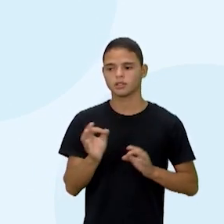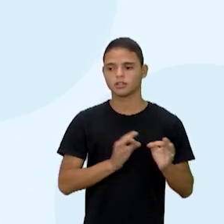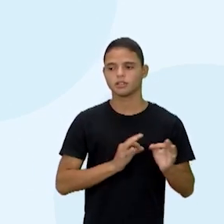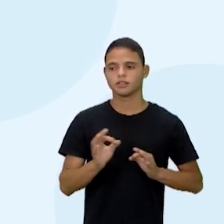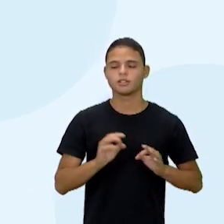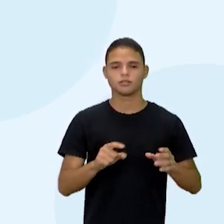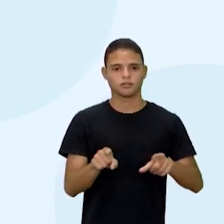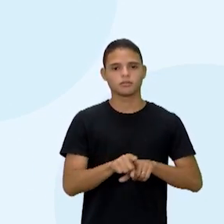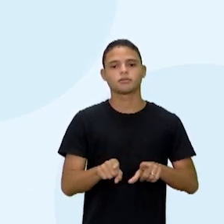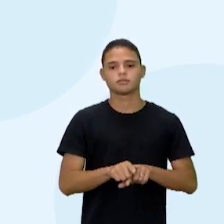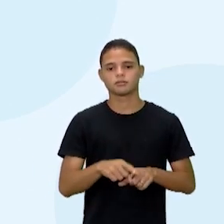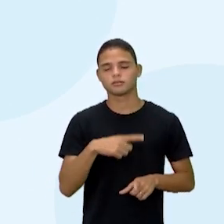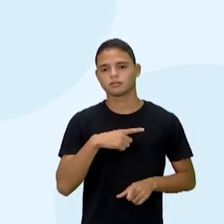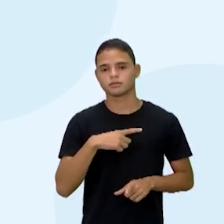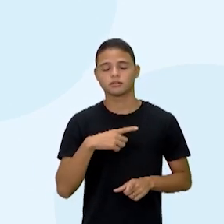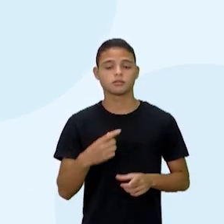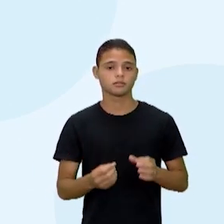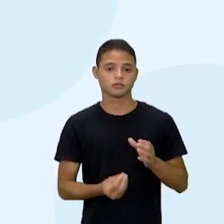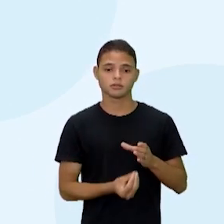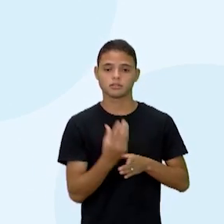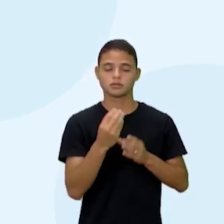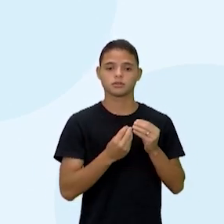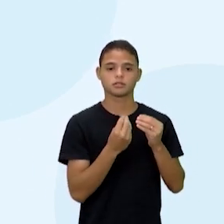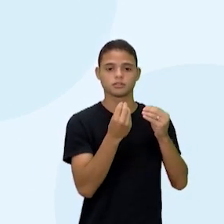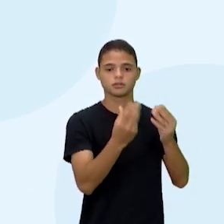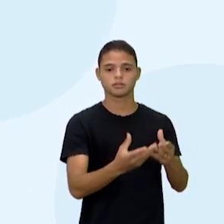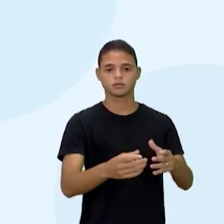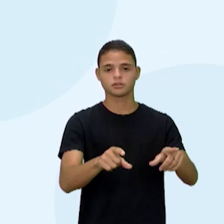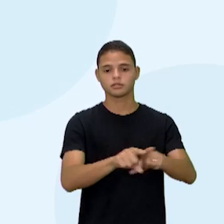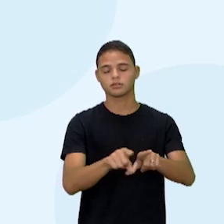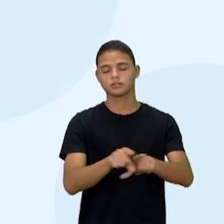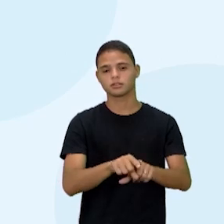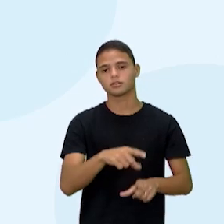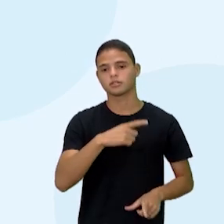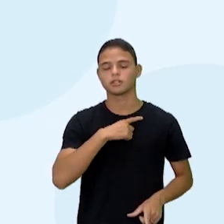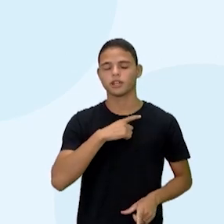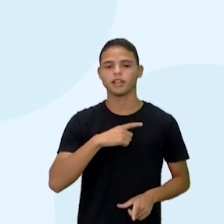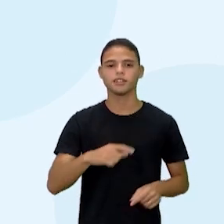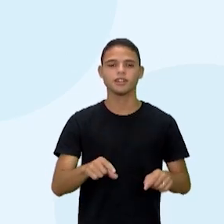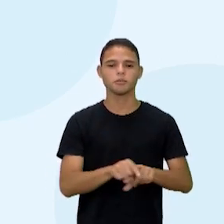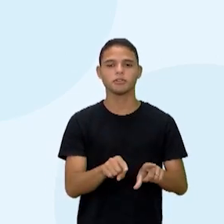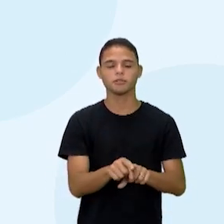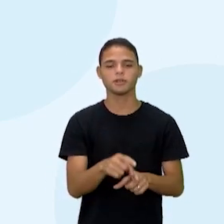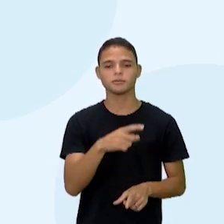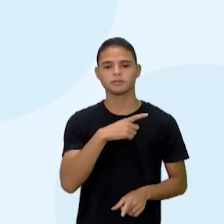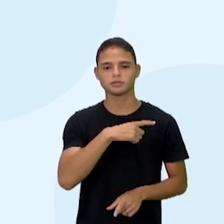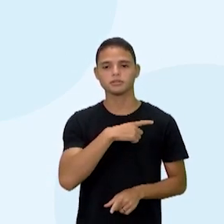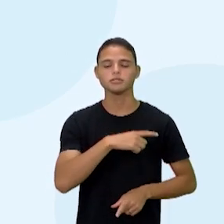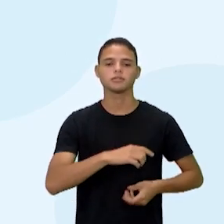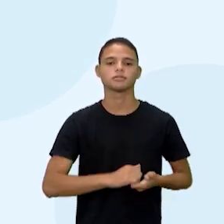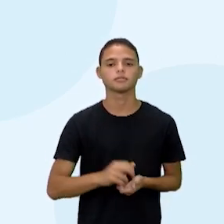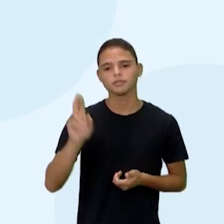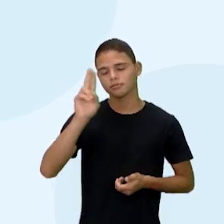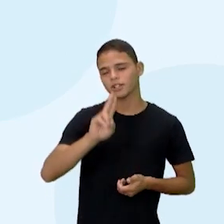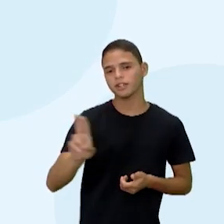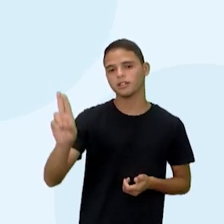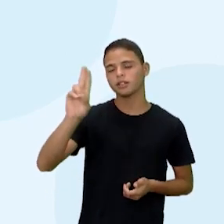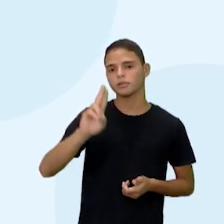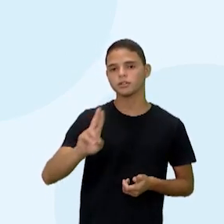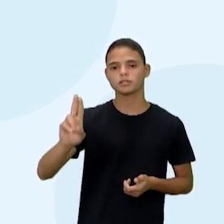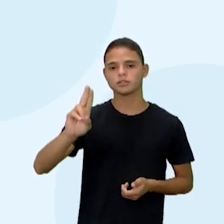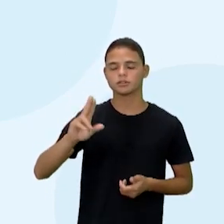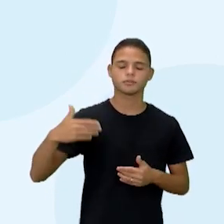planejamento, a gente fez o cronograma e a gente entregou a lista dos materiais para que a diretora pudesse providenciar o que seria utilizado ao longo